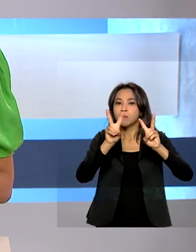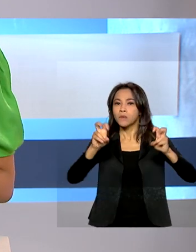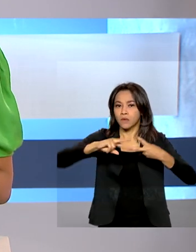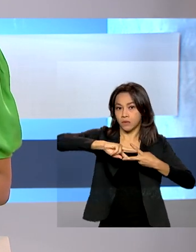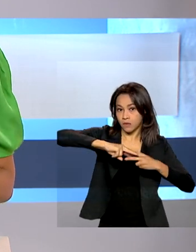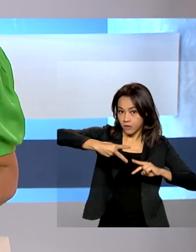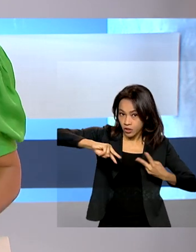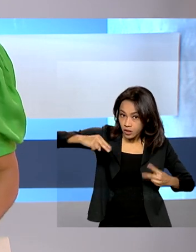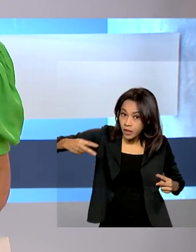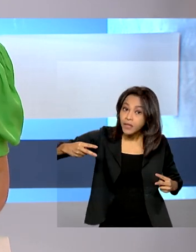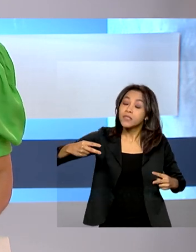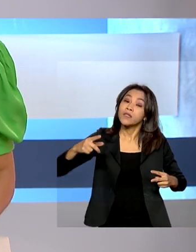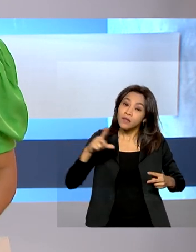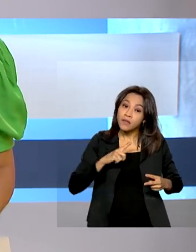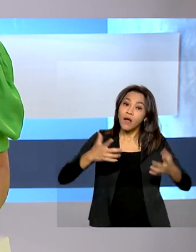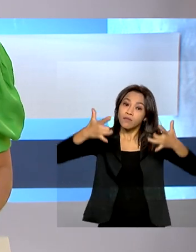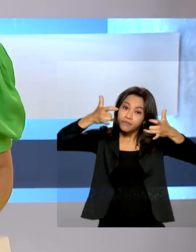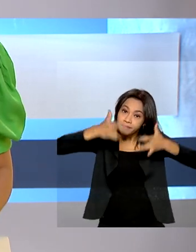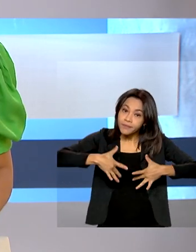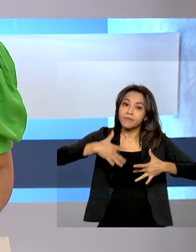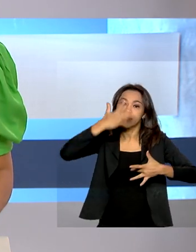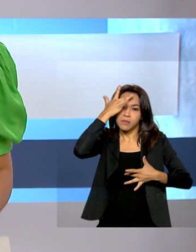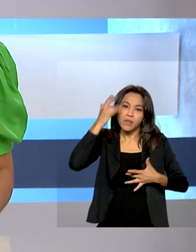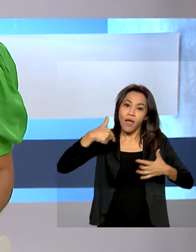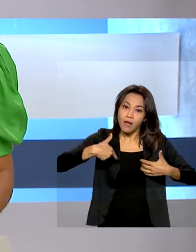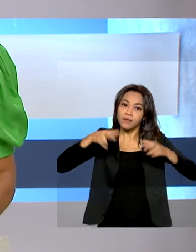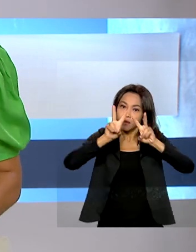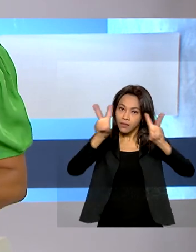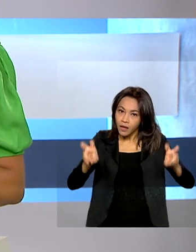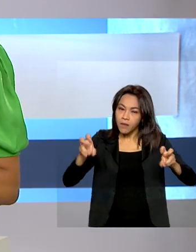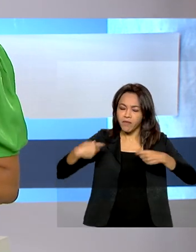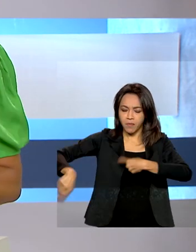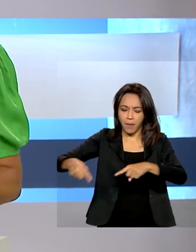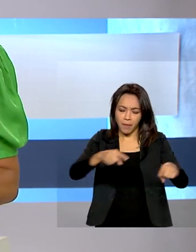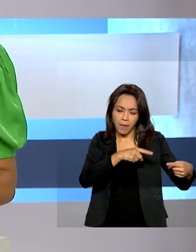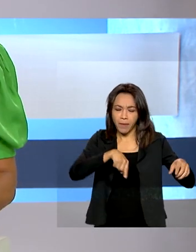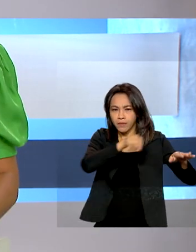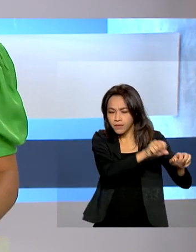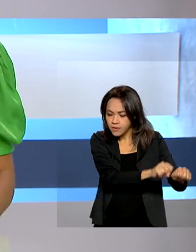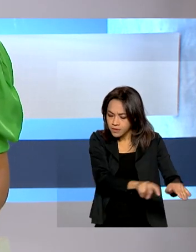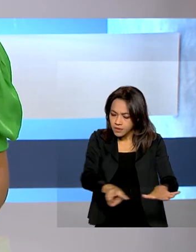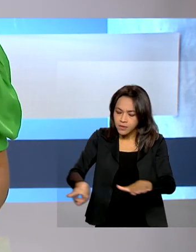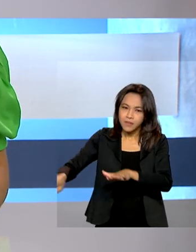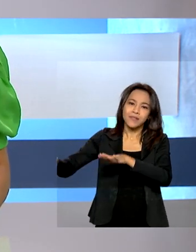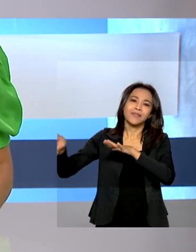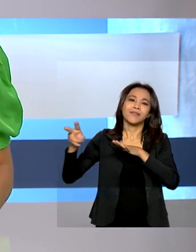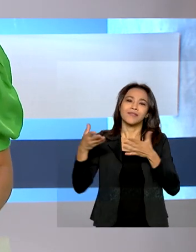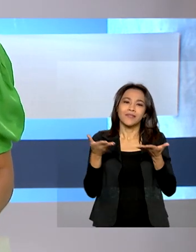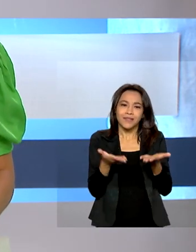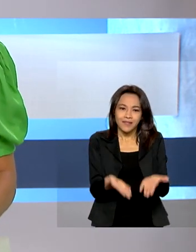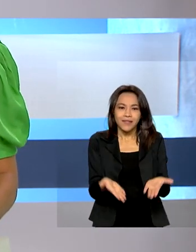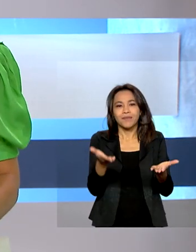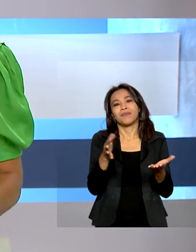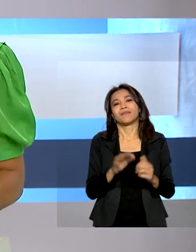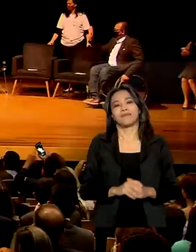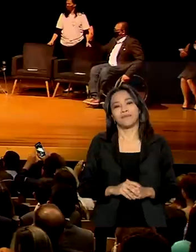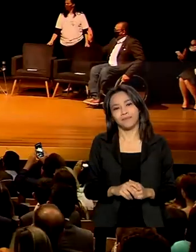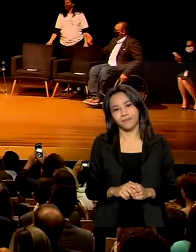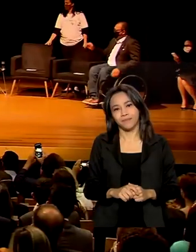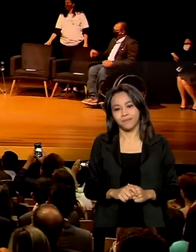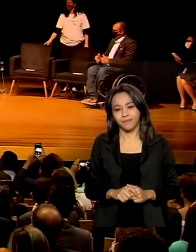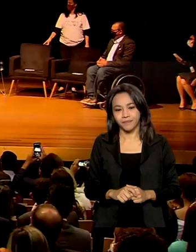progressivamente os portadores. O tema será debatido durante toda a semana na Jornada Cultural Rara.